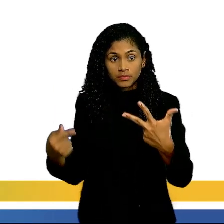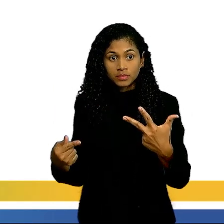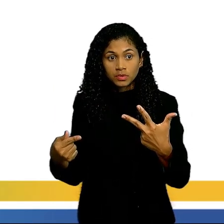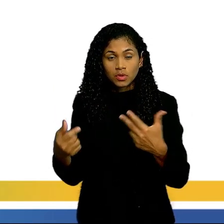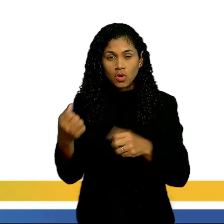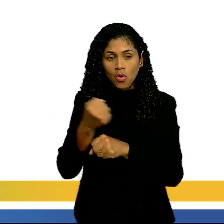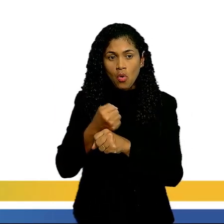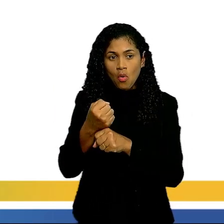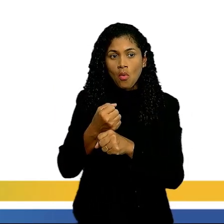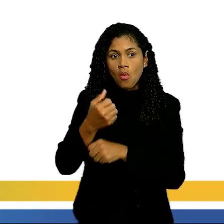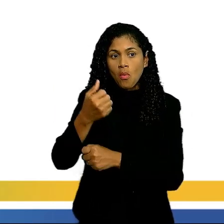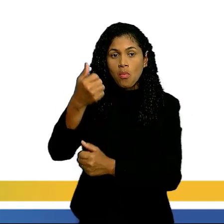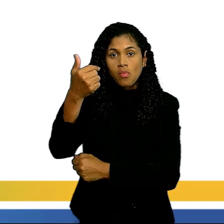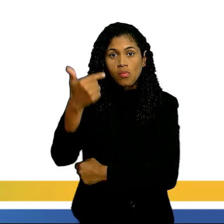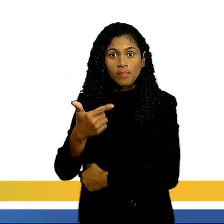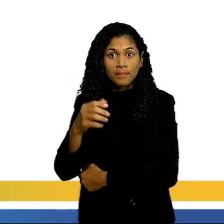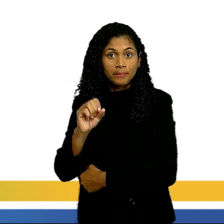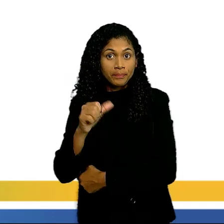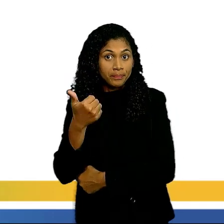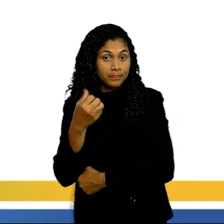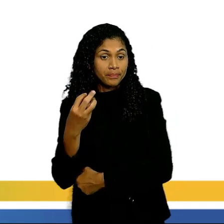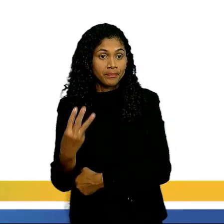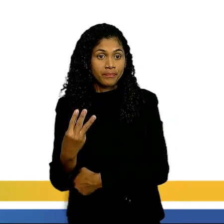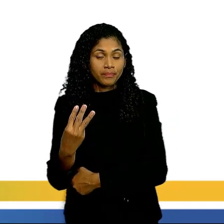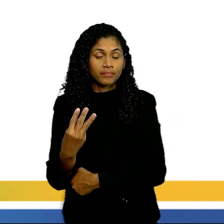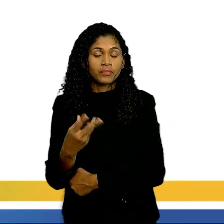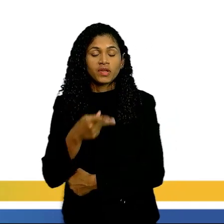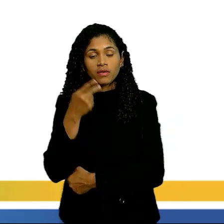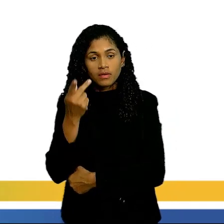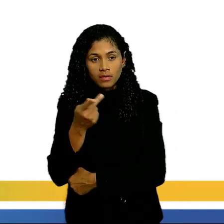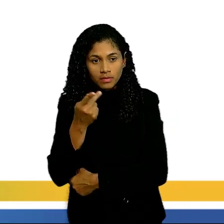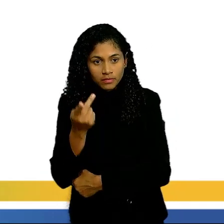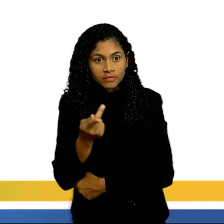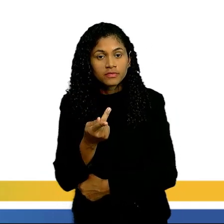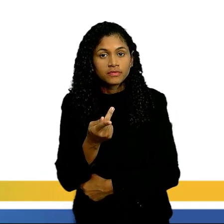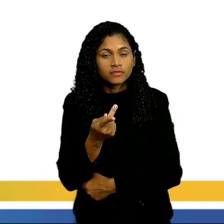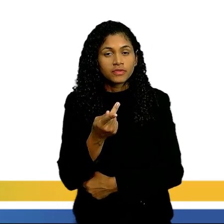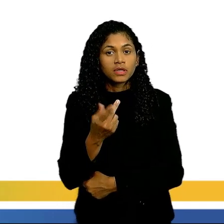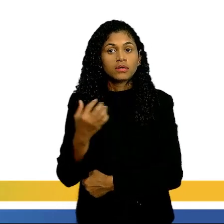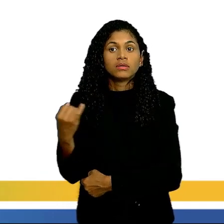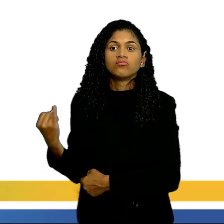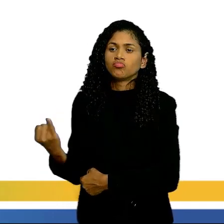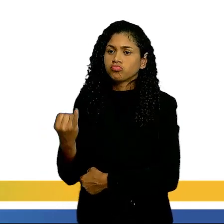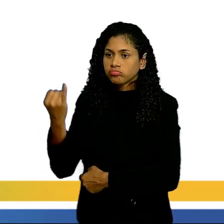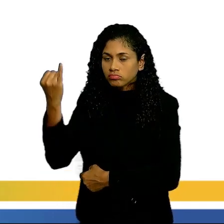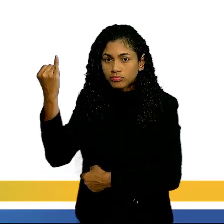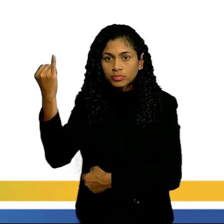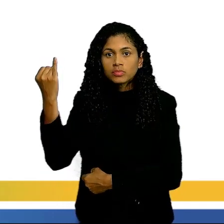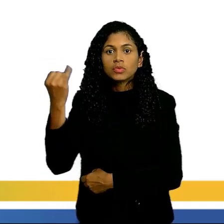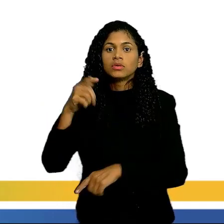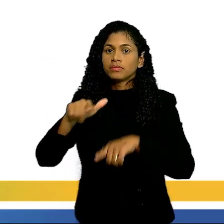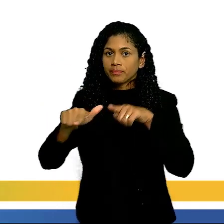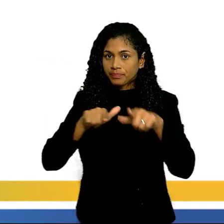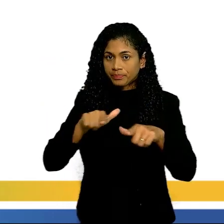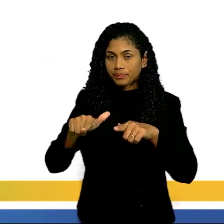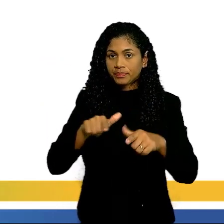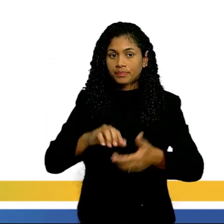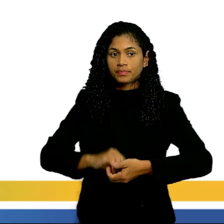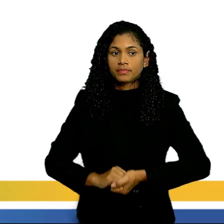recente, mas muito boa também, que também vai falar desse aspecto super importante do governo Vargas, que é a questão do trabalho,